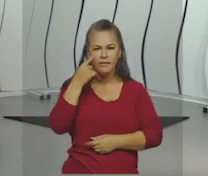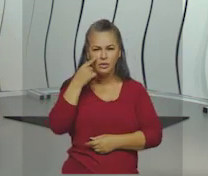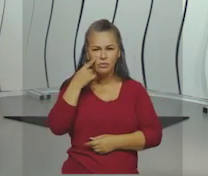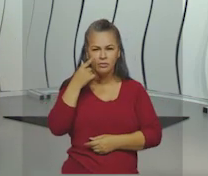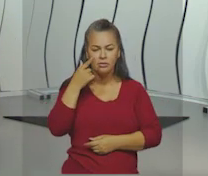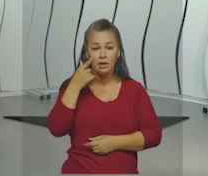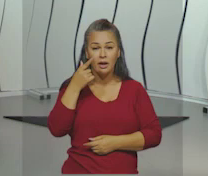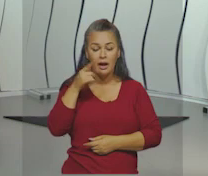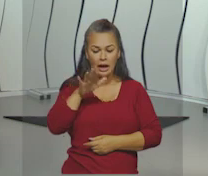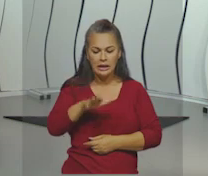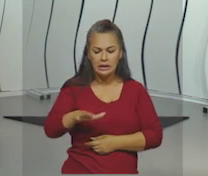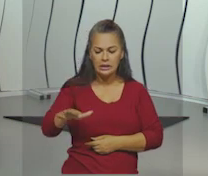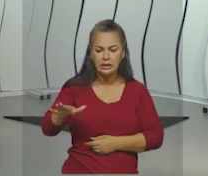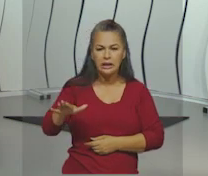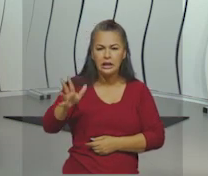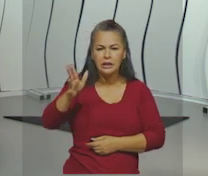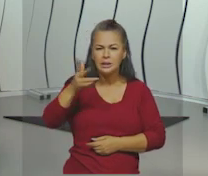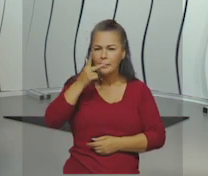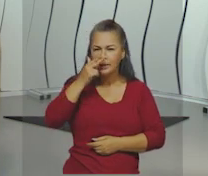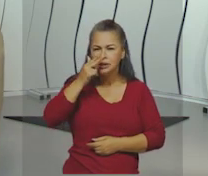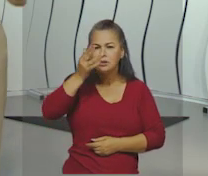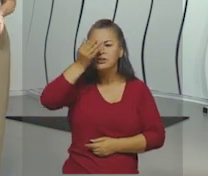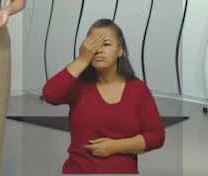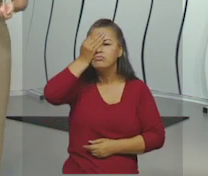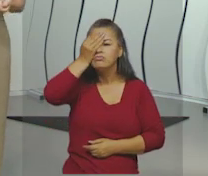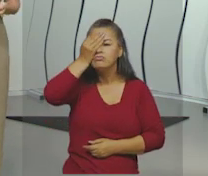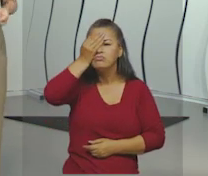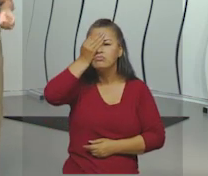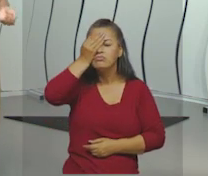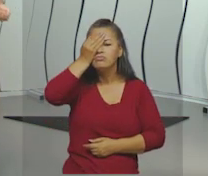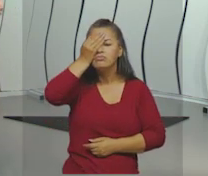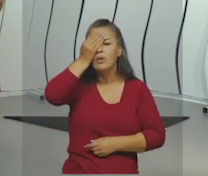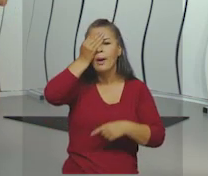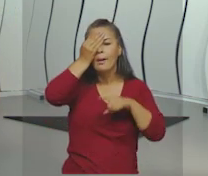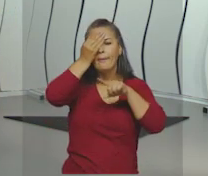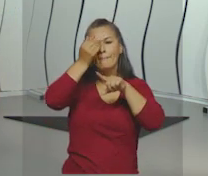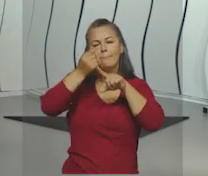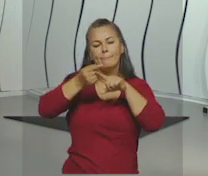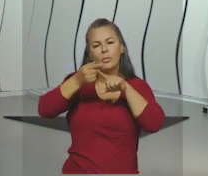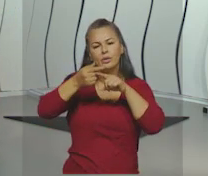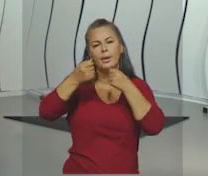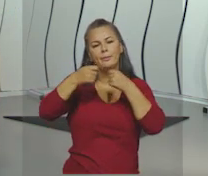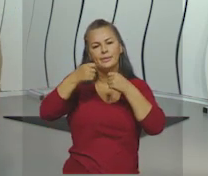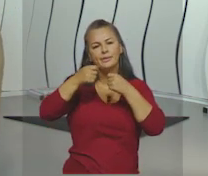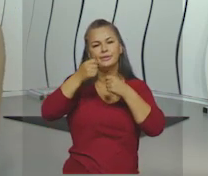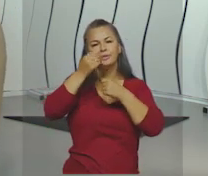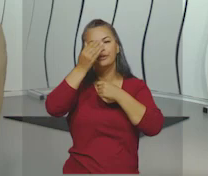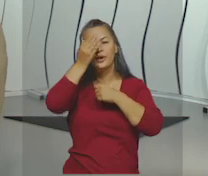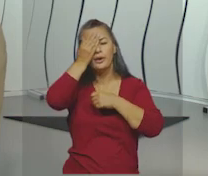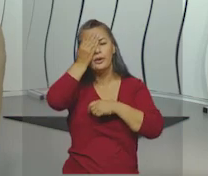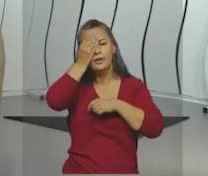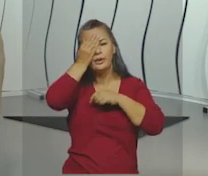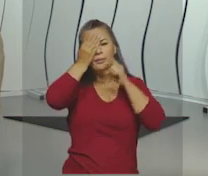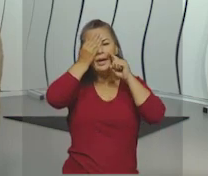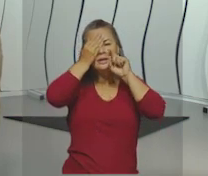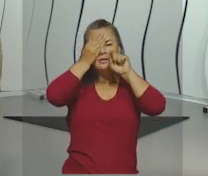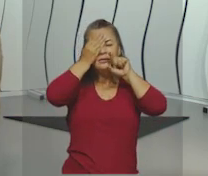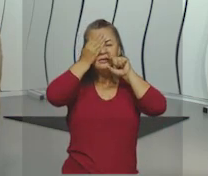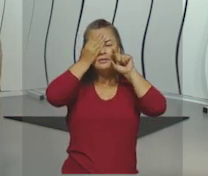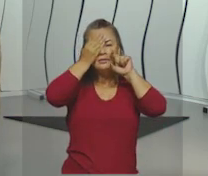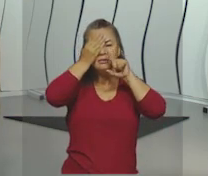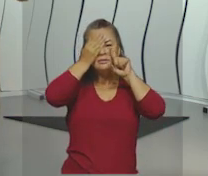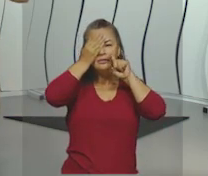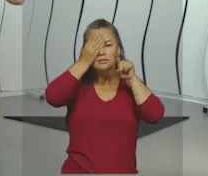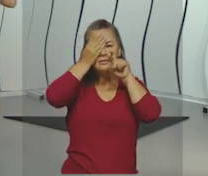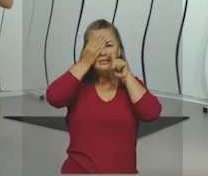esse tapa-olho, parecendo piratinha? Né? Às vezes o olho está preguiçoso, aí você cobre um olho e força o outro a